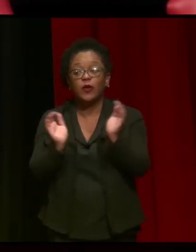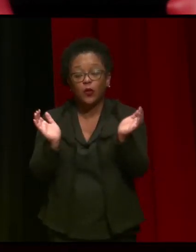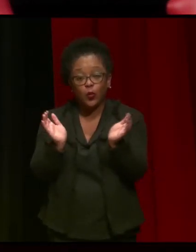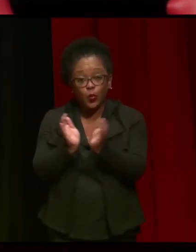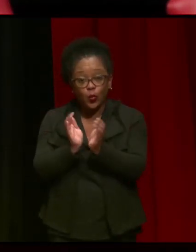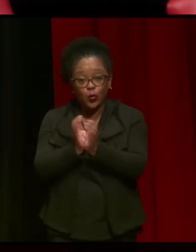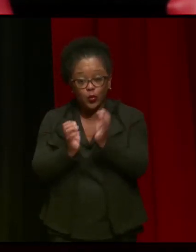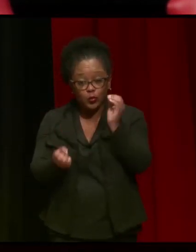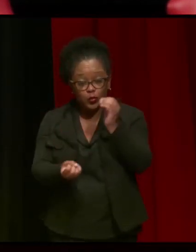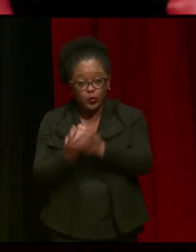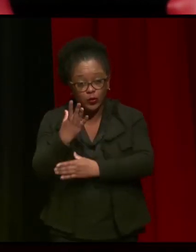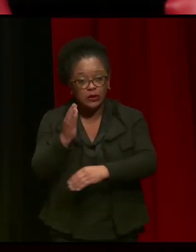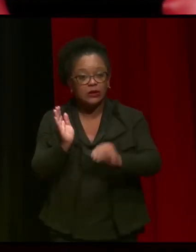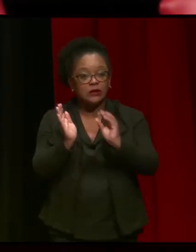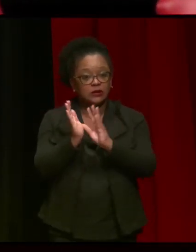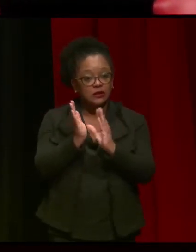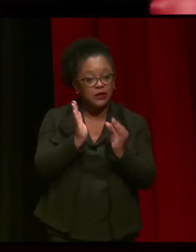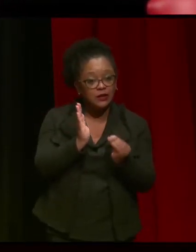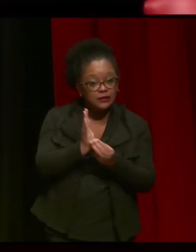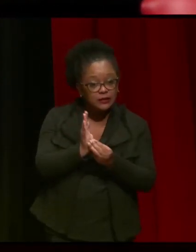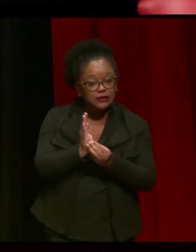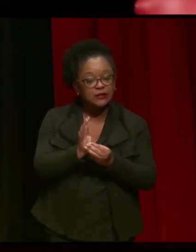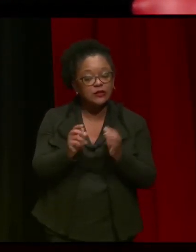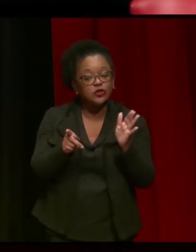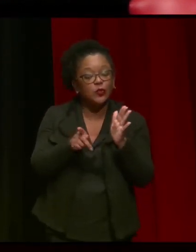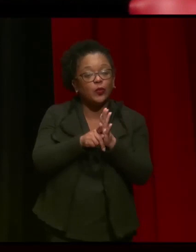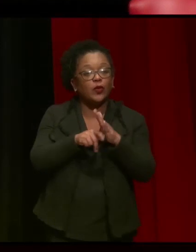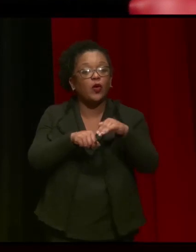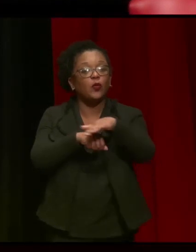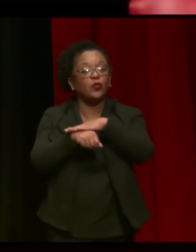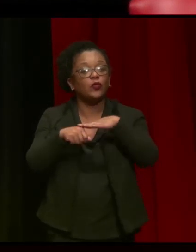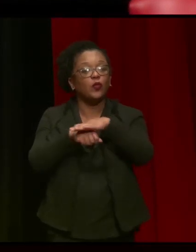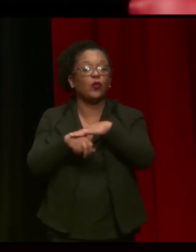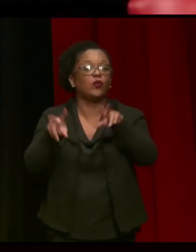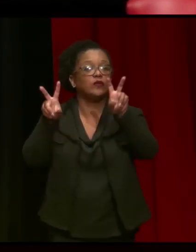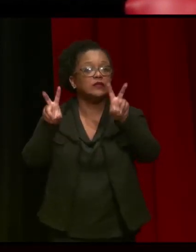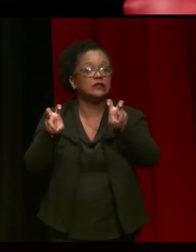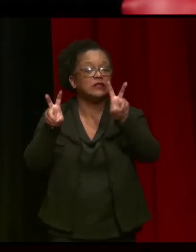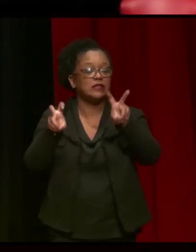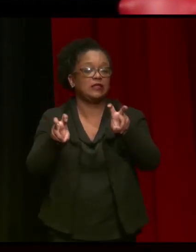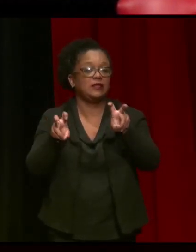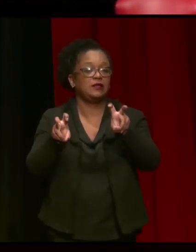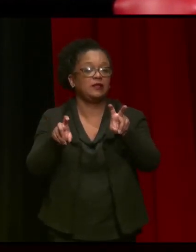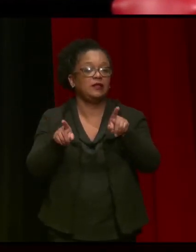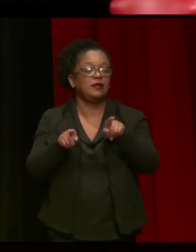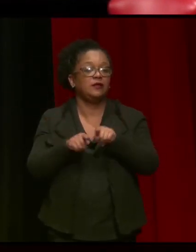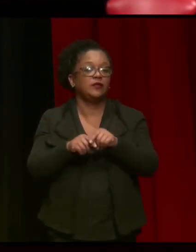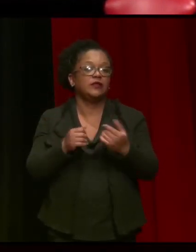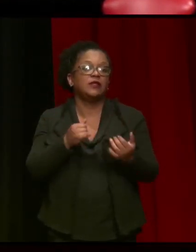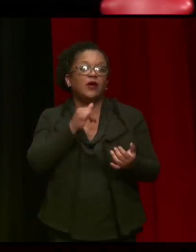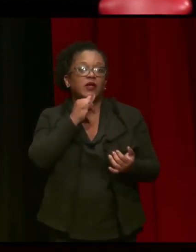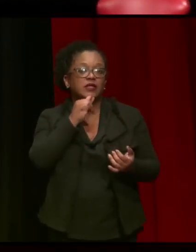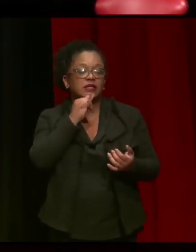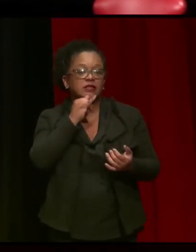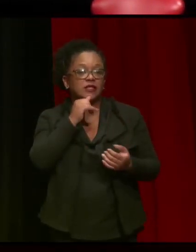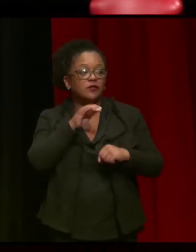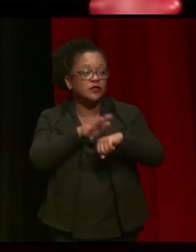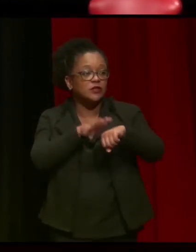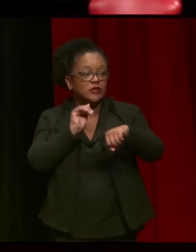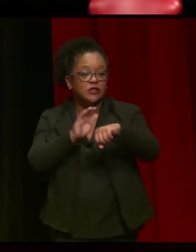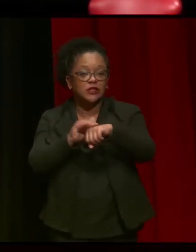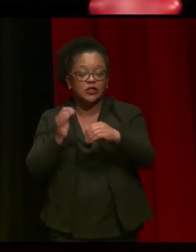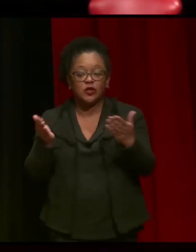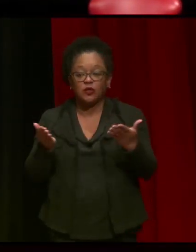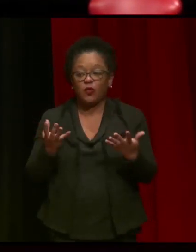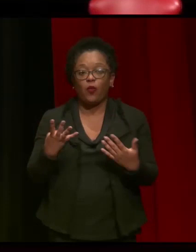na igreja um dia só para conversar sobre isso? Você está entendendo aqui, ó? Em vez de ter só seu filho agora, eu vou ter 4 de repente.